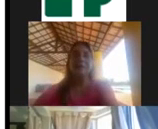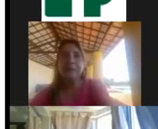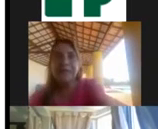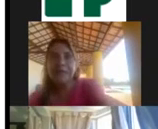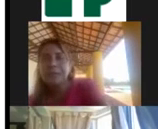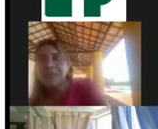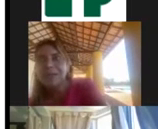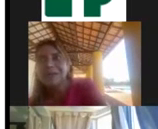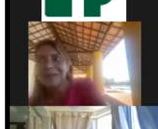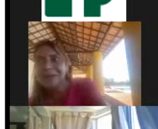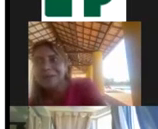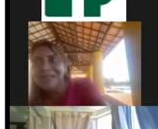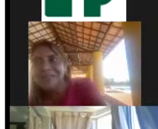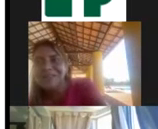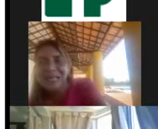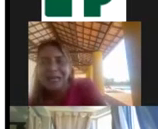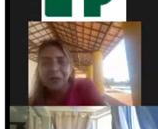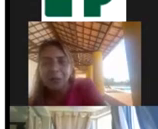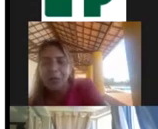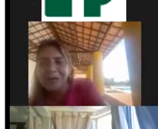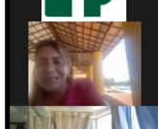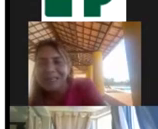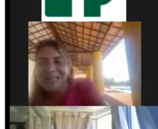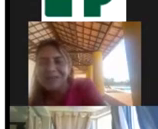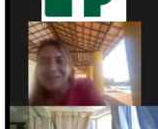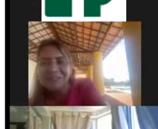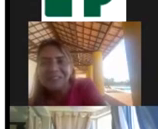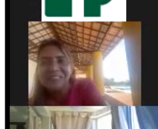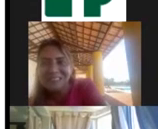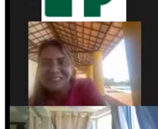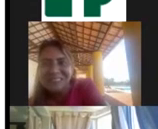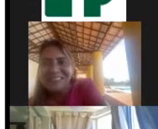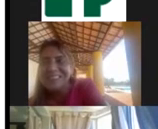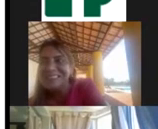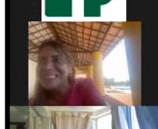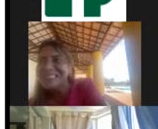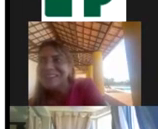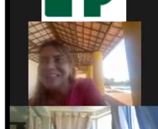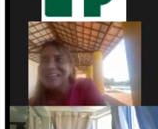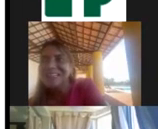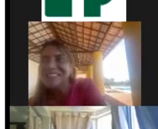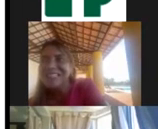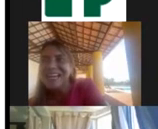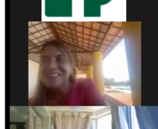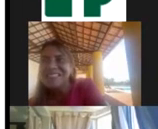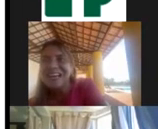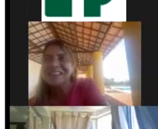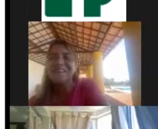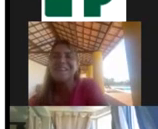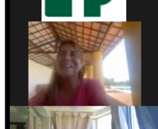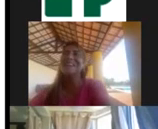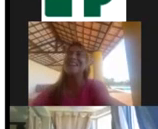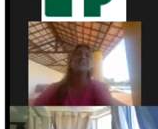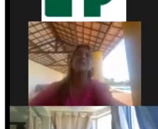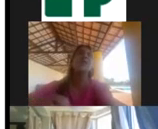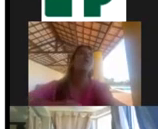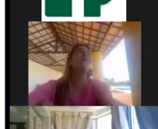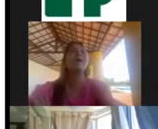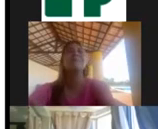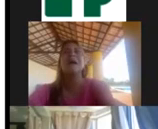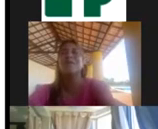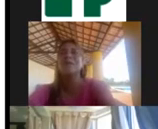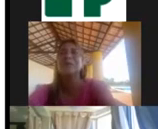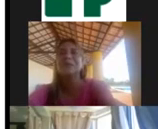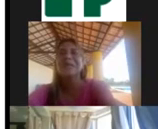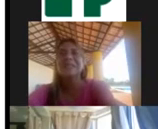né? Quem é viciado em compra na internet faz muito isso. Não sei se tem alguém aqui viciado em compra na internet ou